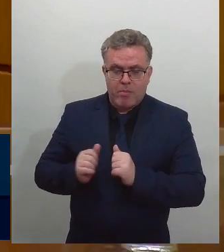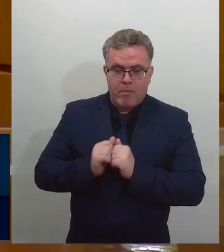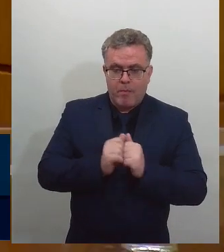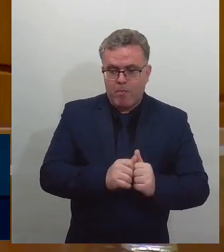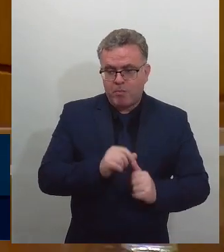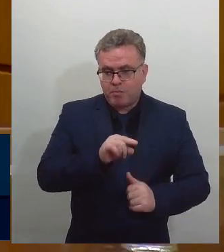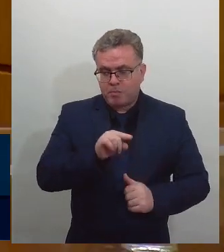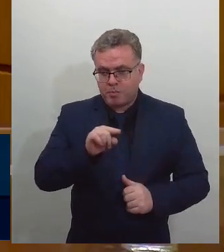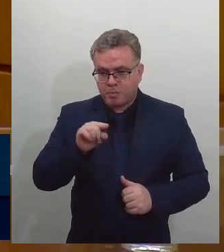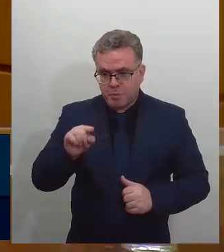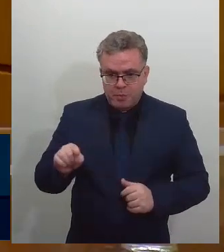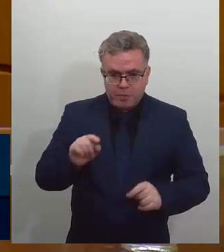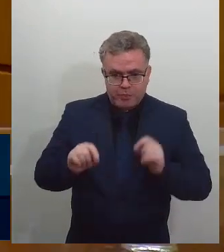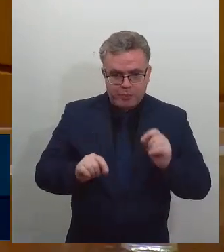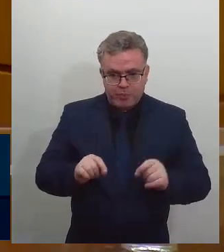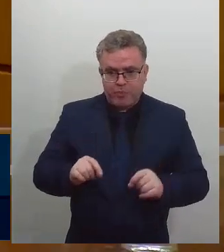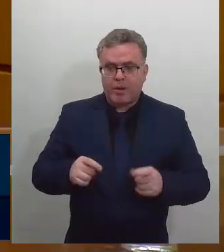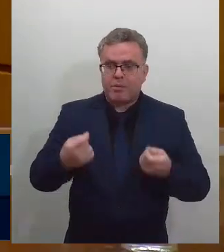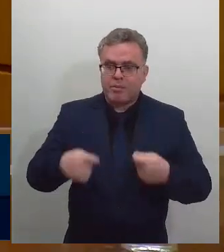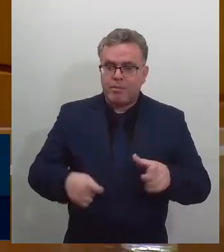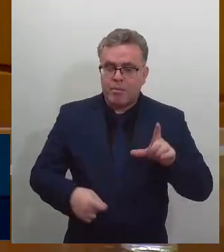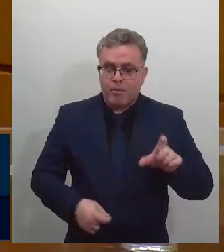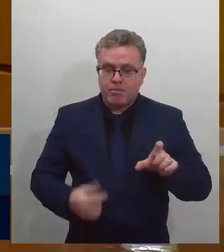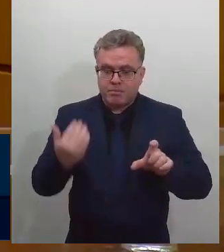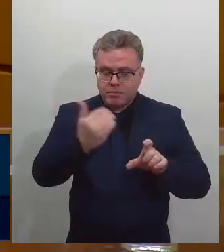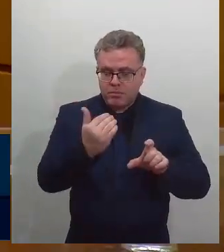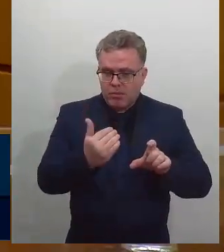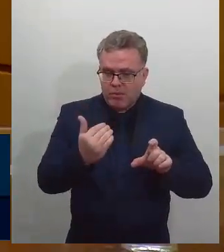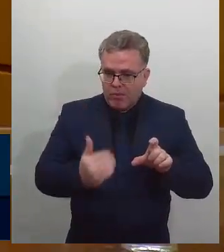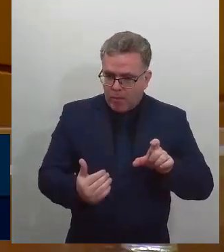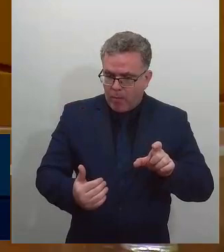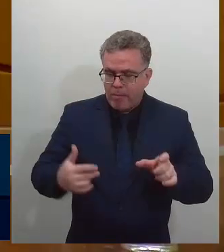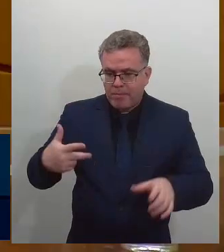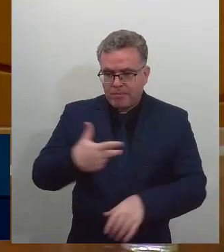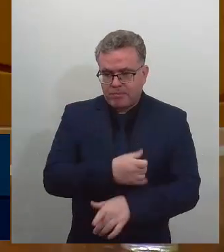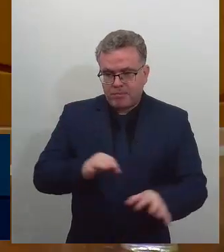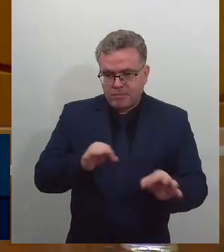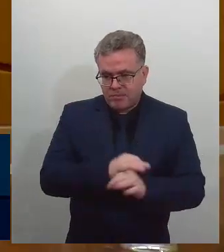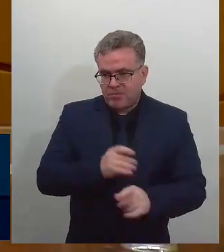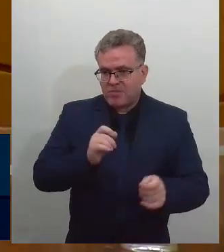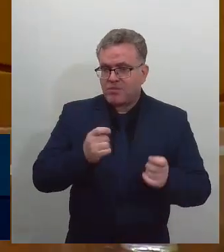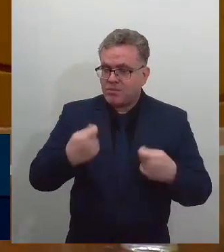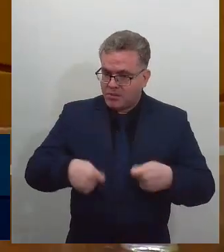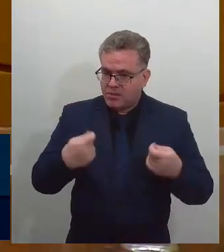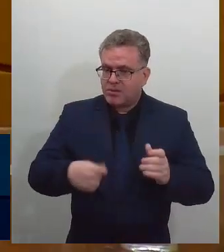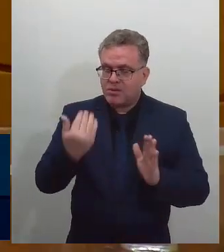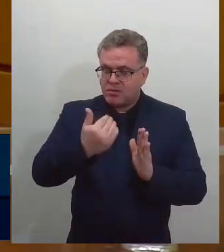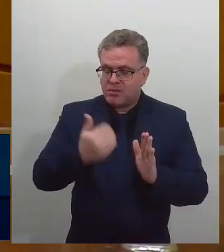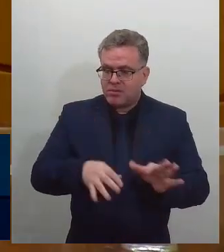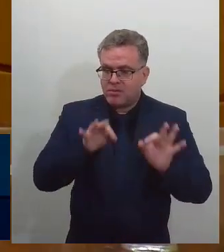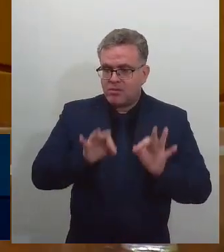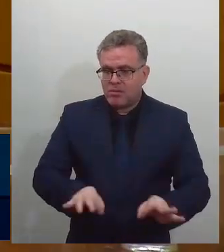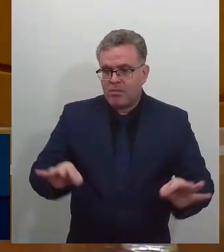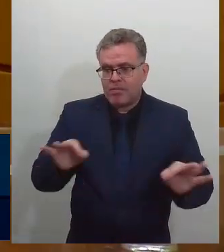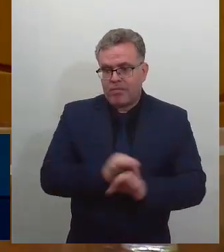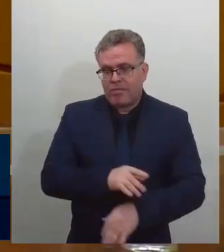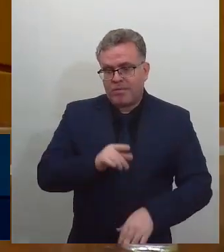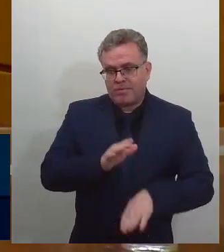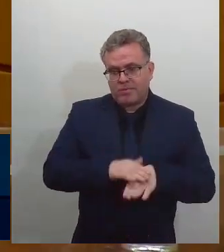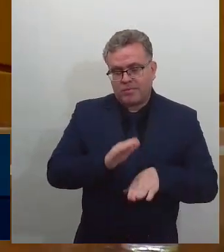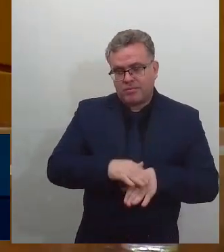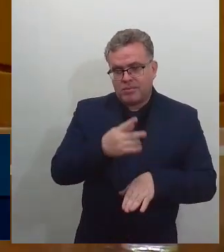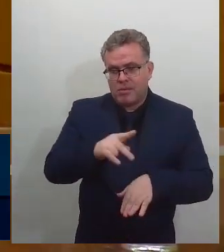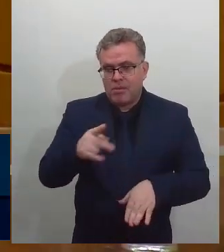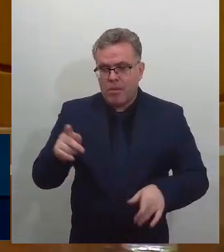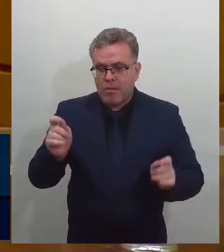de vacinação. É muito importante compreender que a imunização é uma decisão pessoal que carrega um impacto